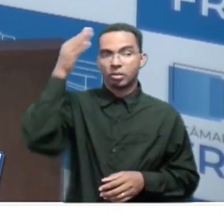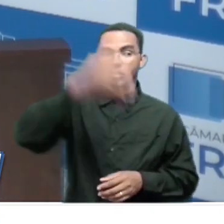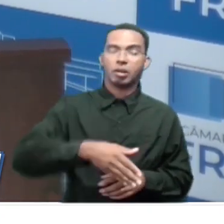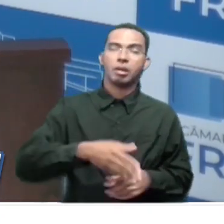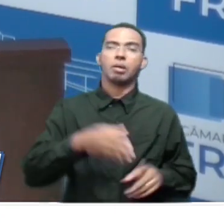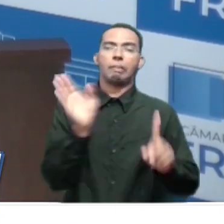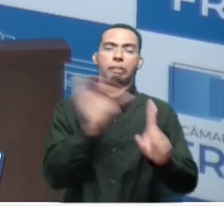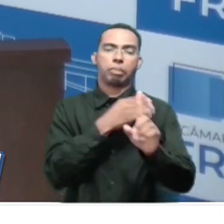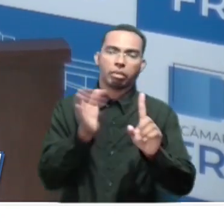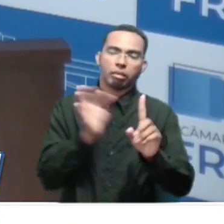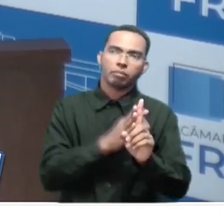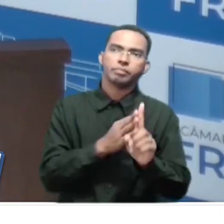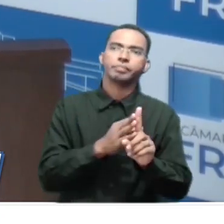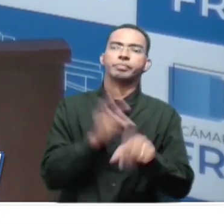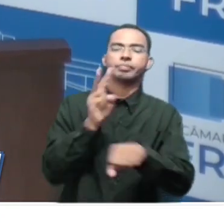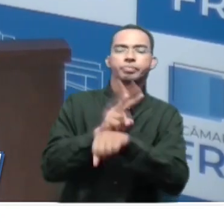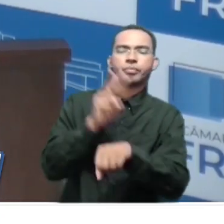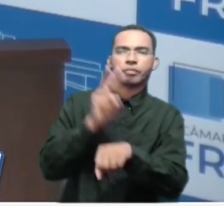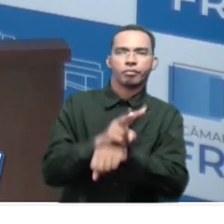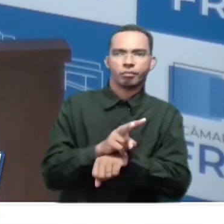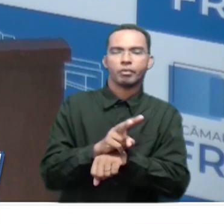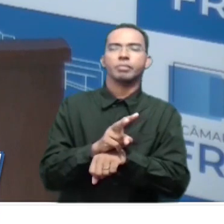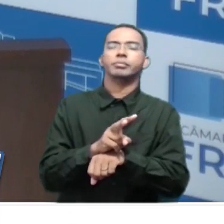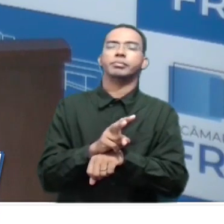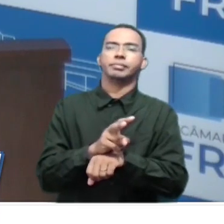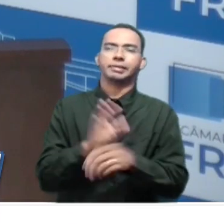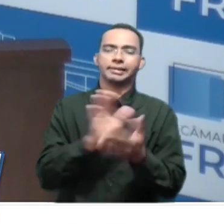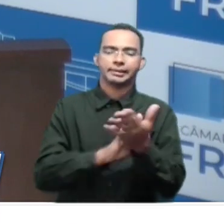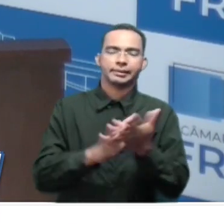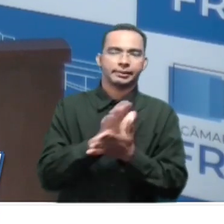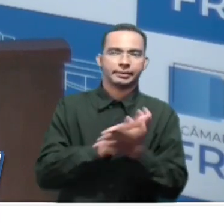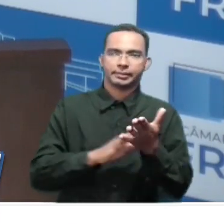pela fiscalização e a guarda municipal nada fez.